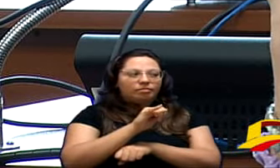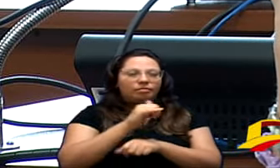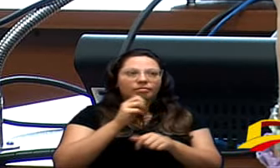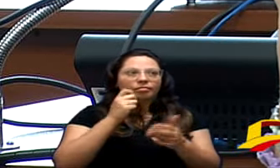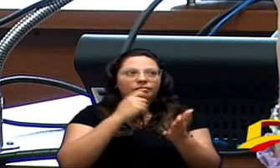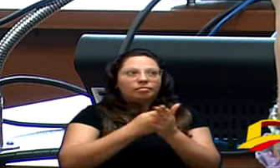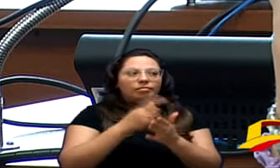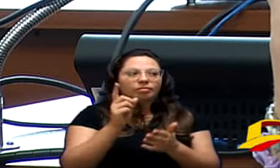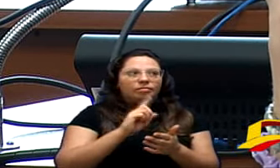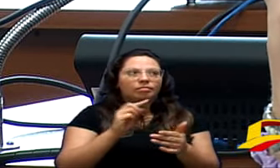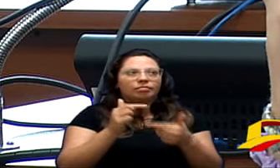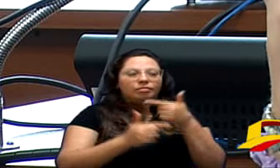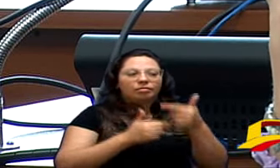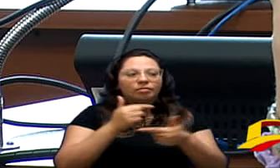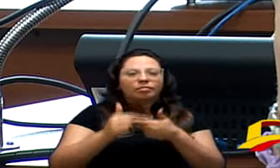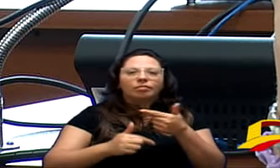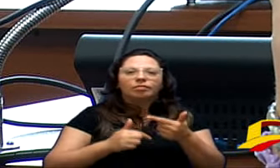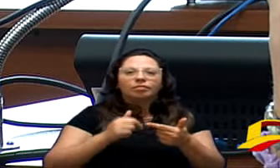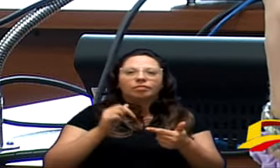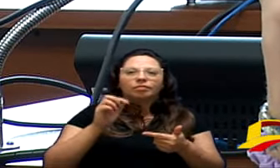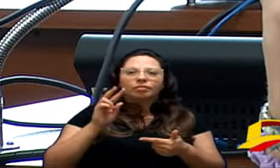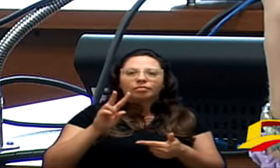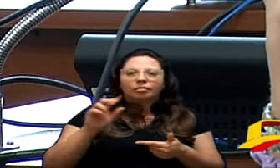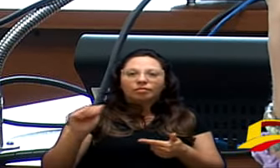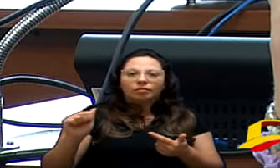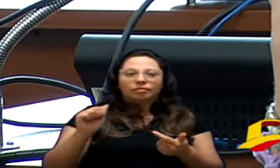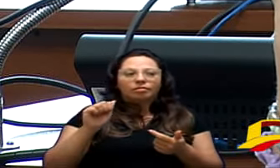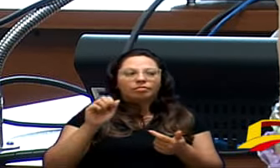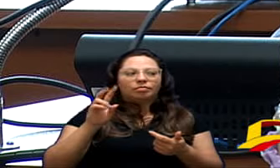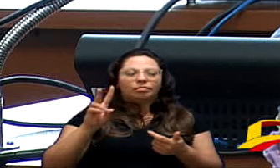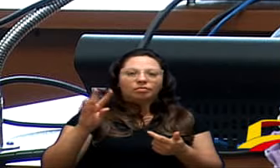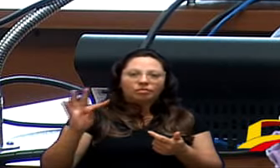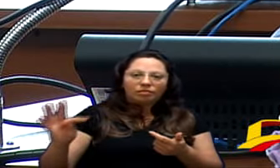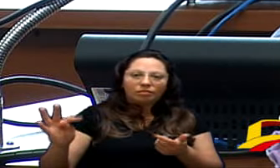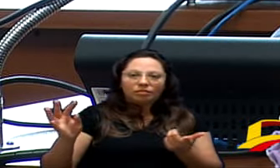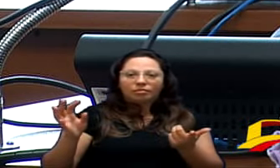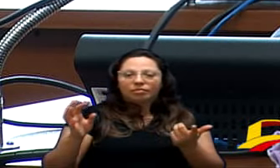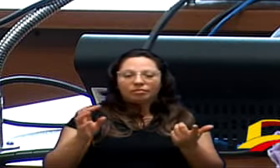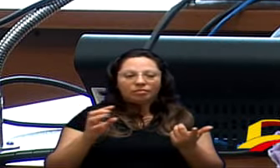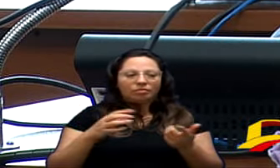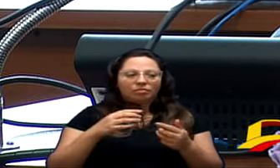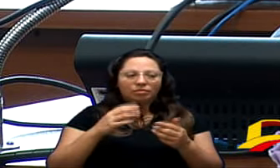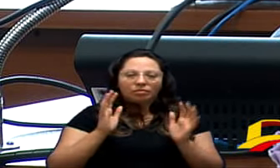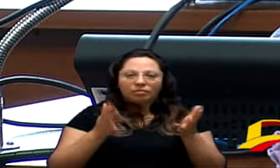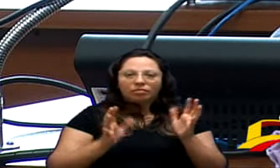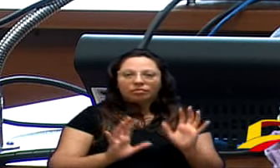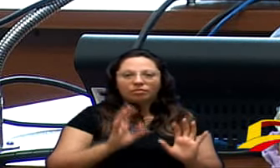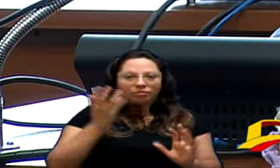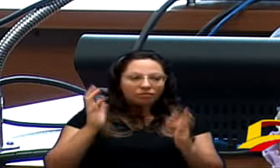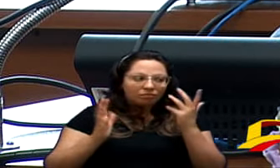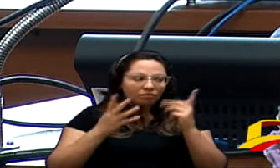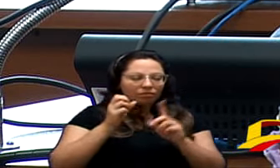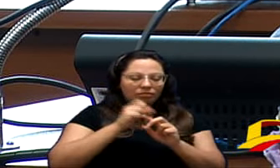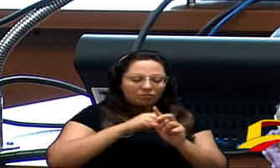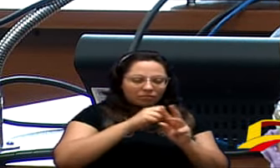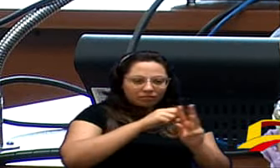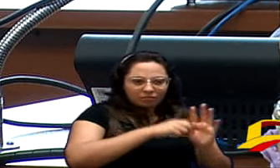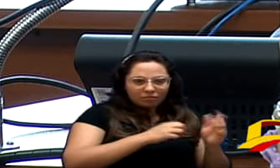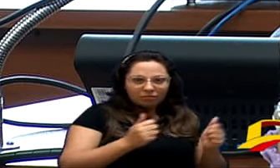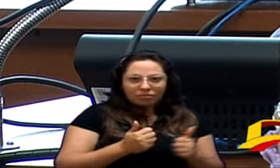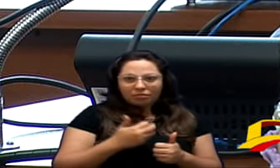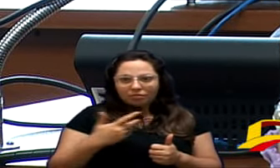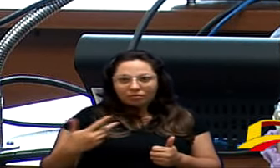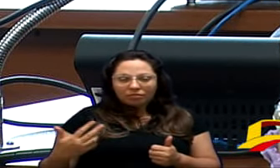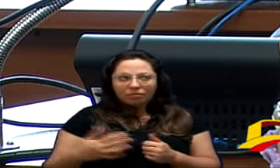trabalhistas salário Vale Alimentação vale transporte e isso já estava sendo recorrente durante alguns meses ora